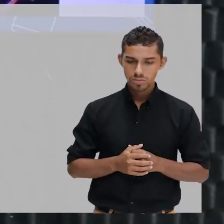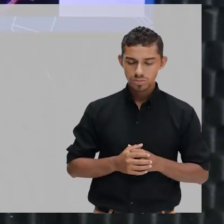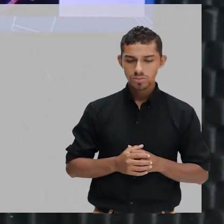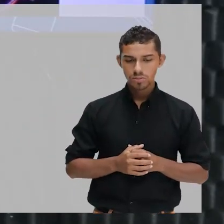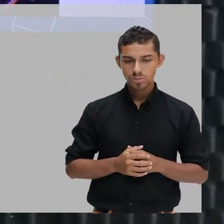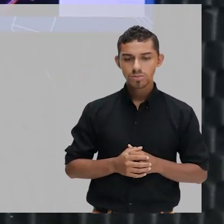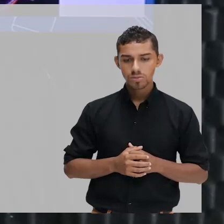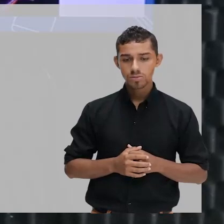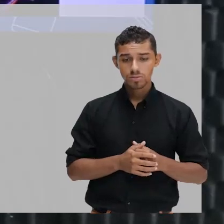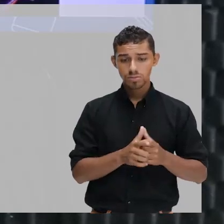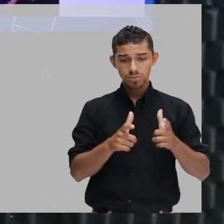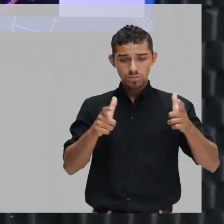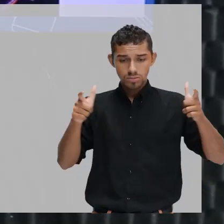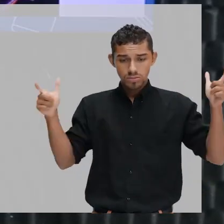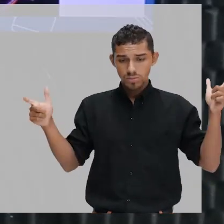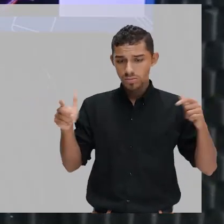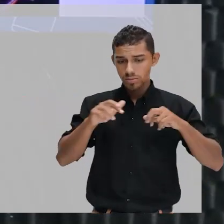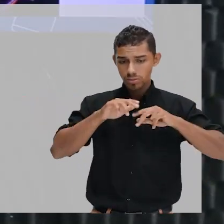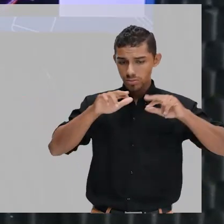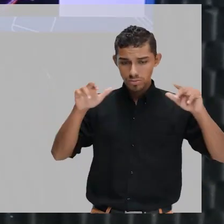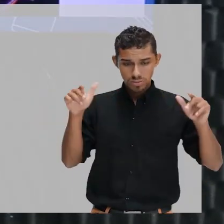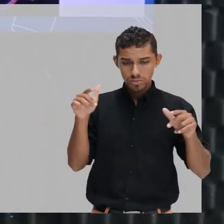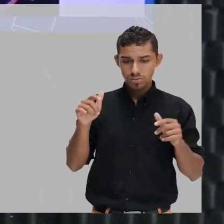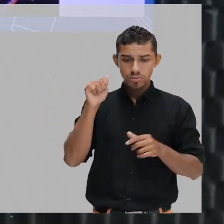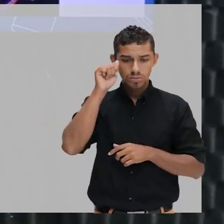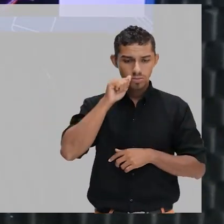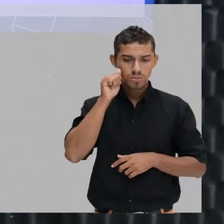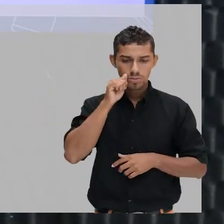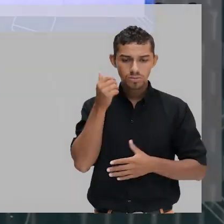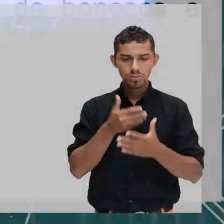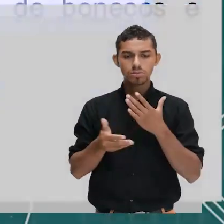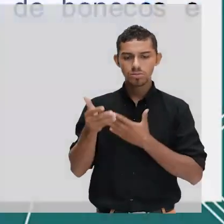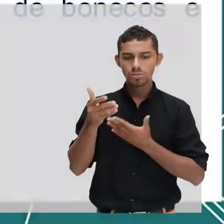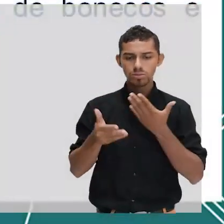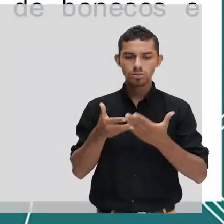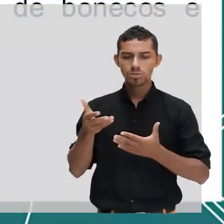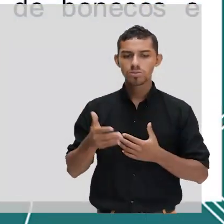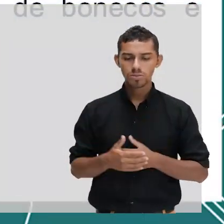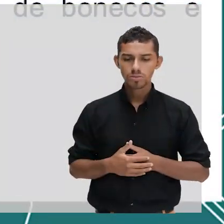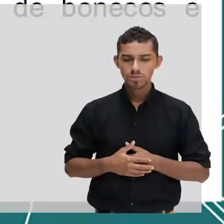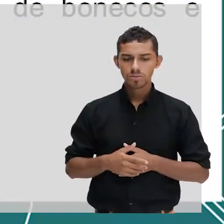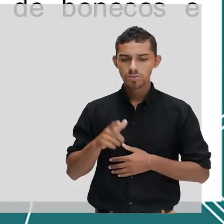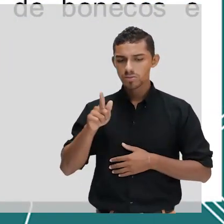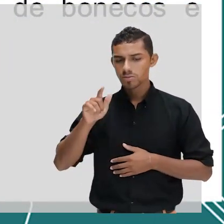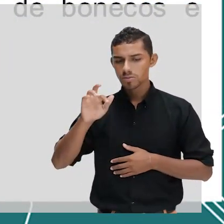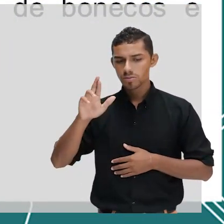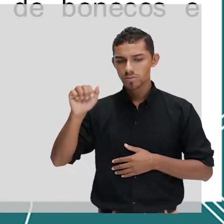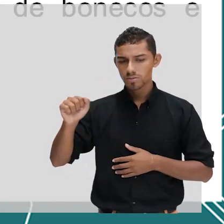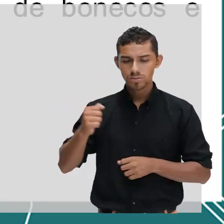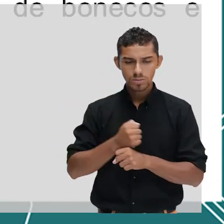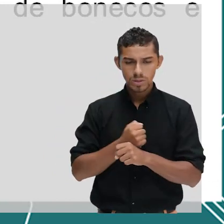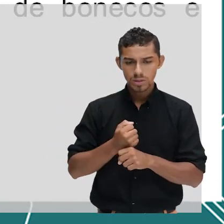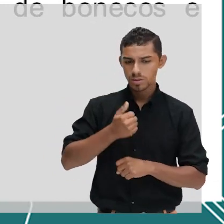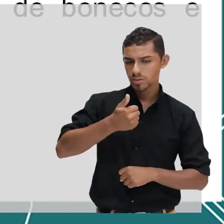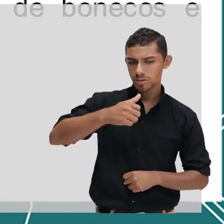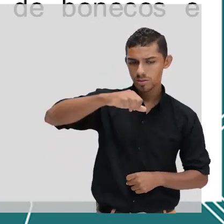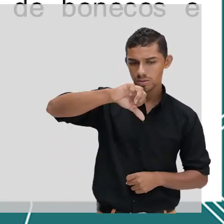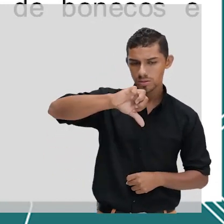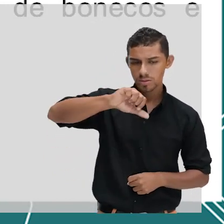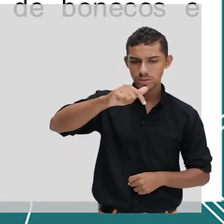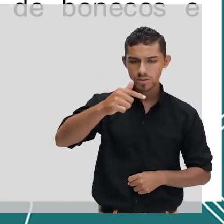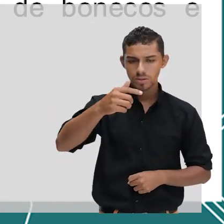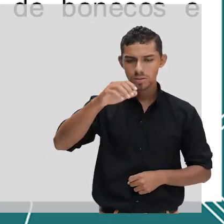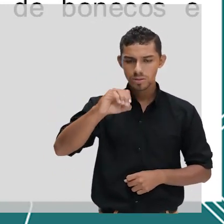o boneco é gigante, com vários manipuladores e atores que interagem com os bonecos. Ele foi criado em 1970 em Belo Horizonte, né,